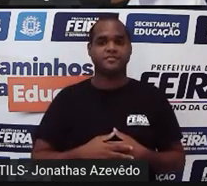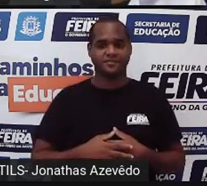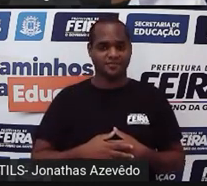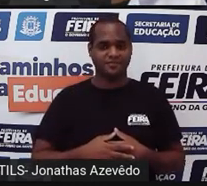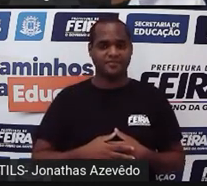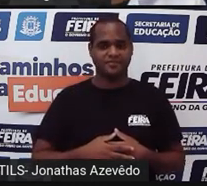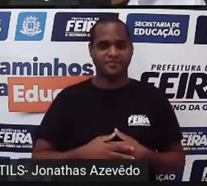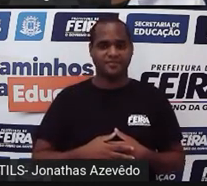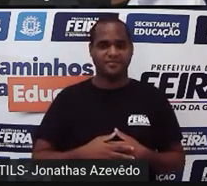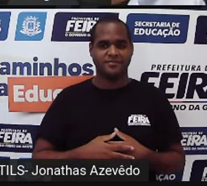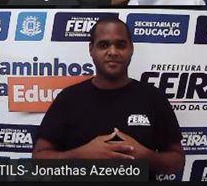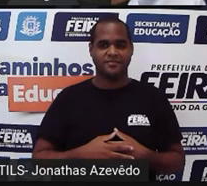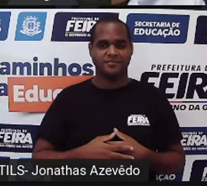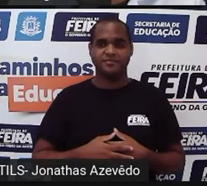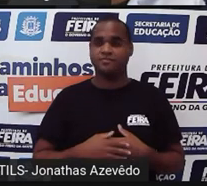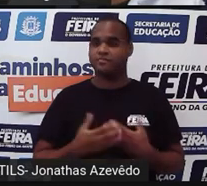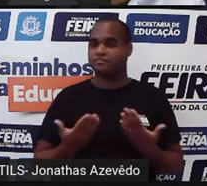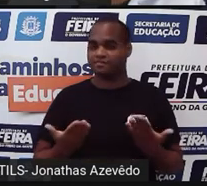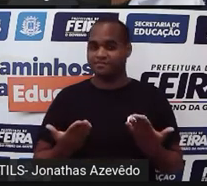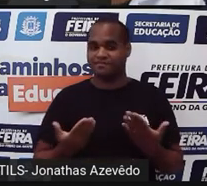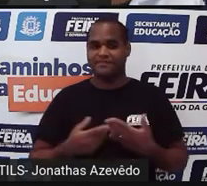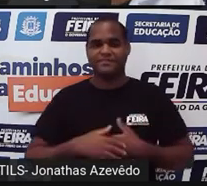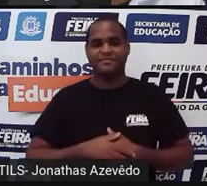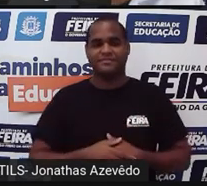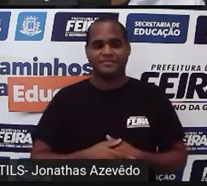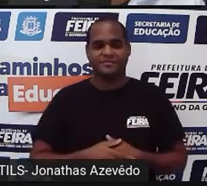né? Vamos lá.